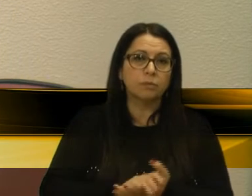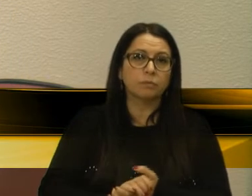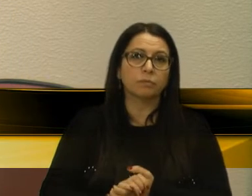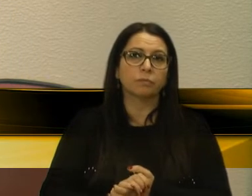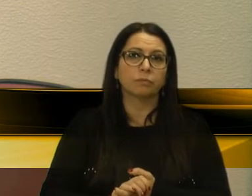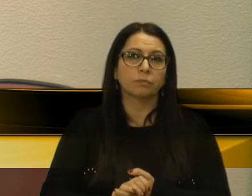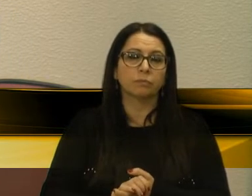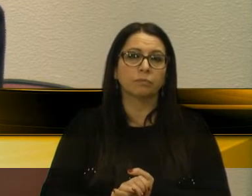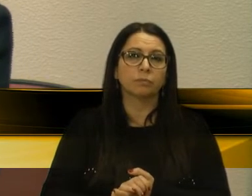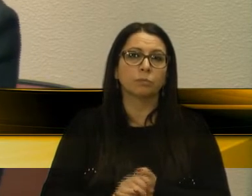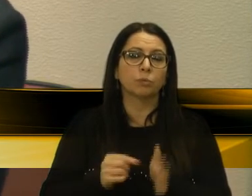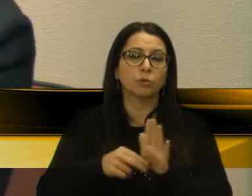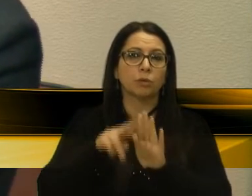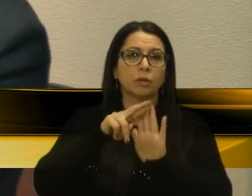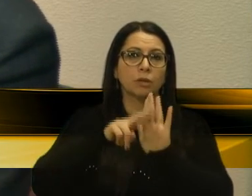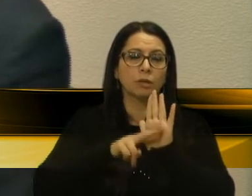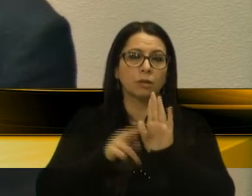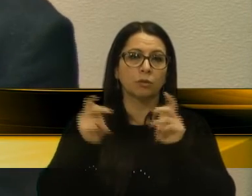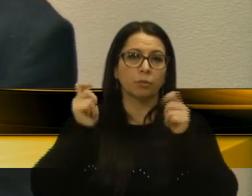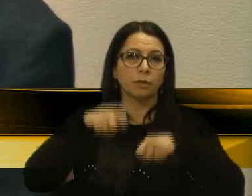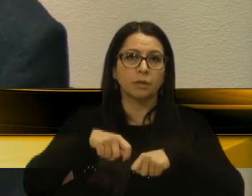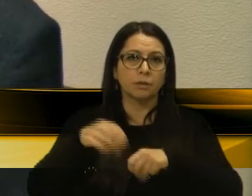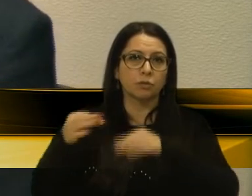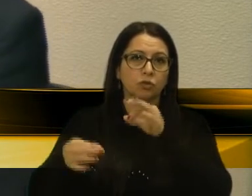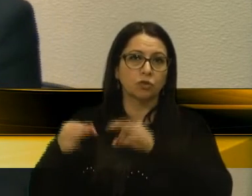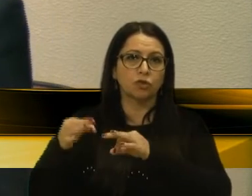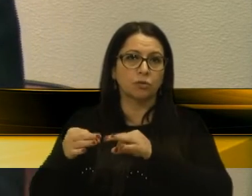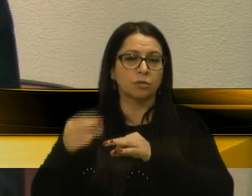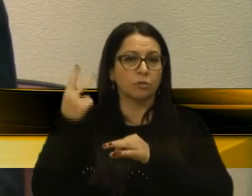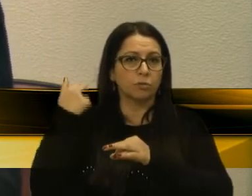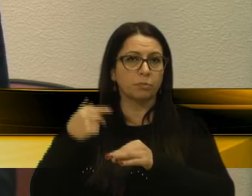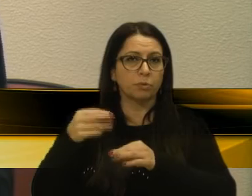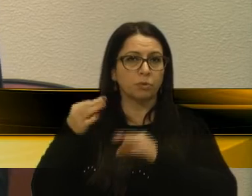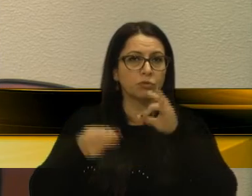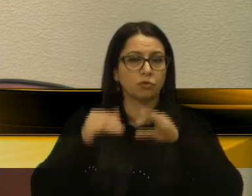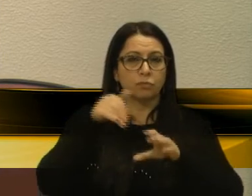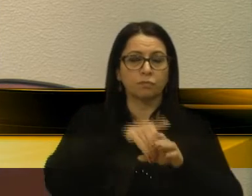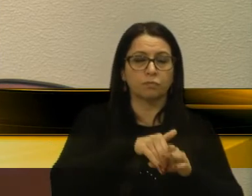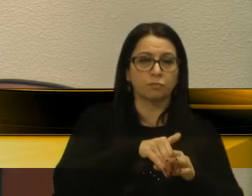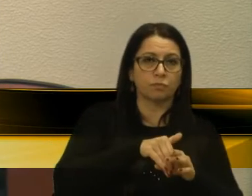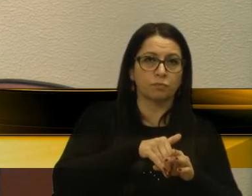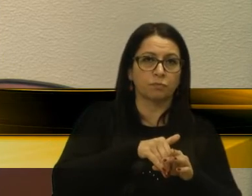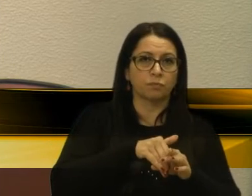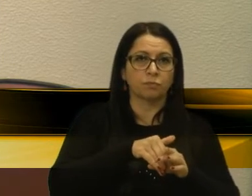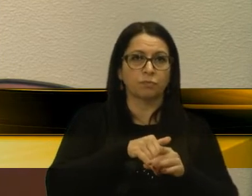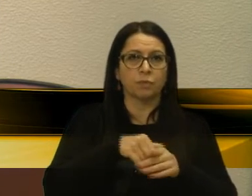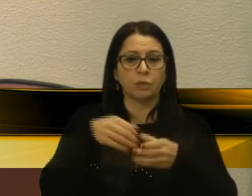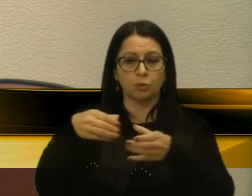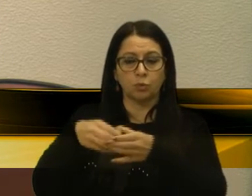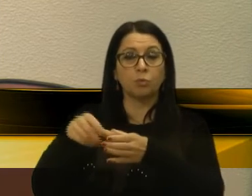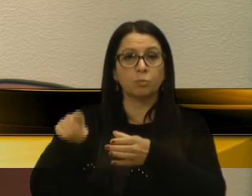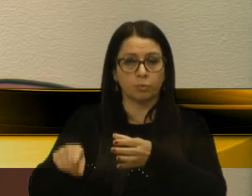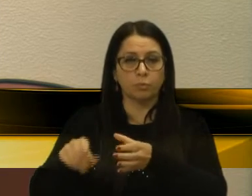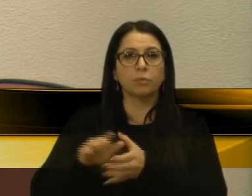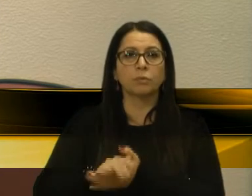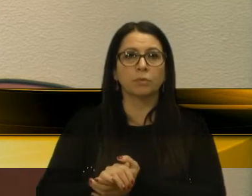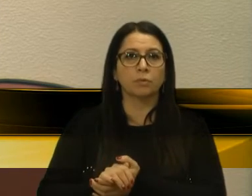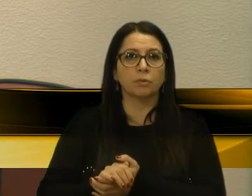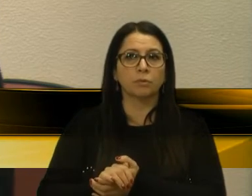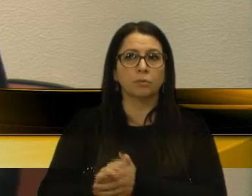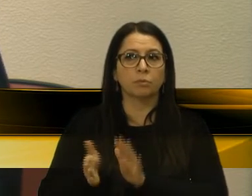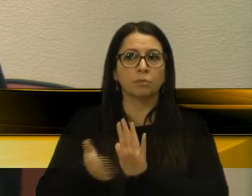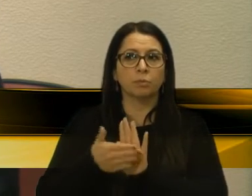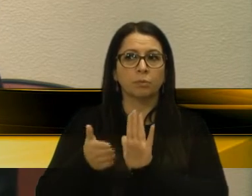para estabelecer regras de competência da Justiça Comum e da Justiça Eleitoral. Pacote este proposto